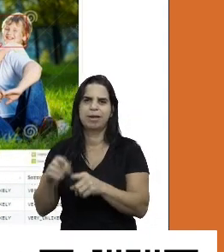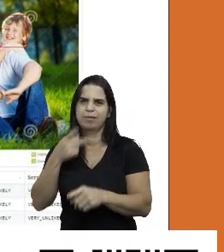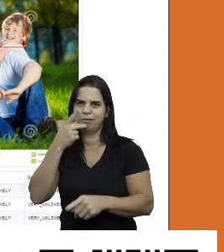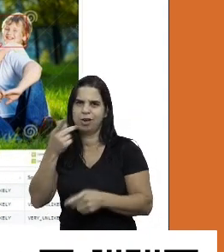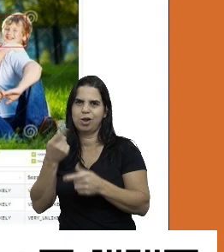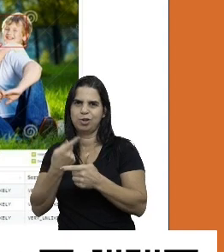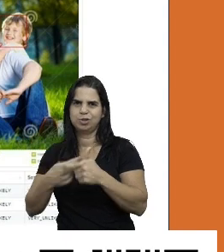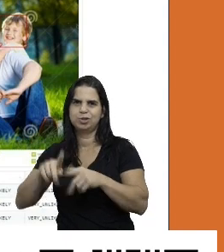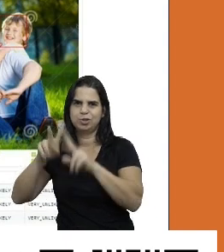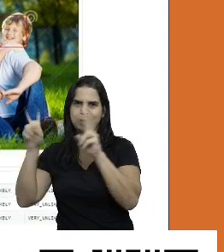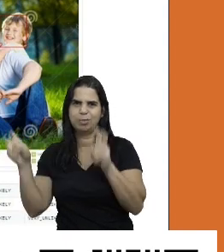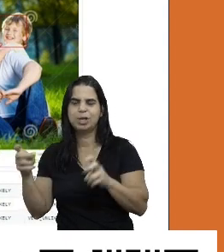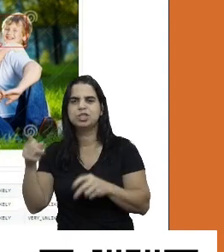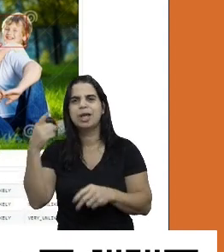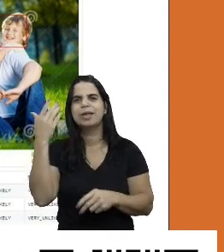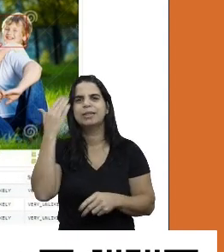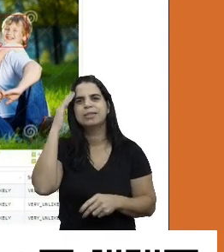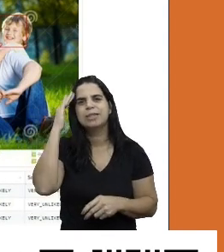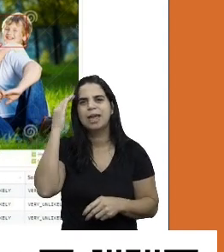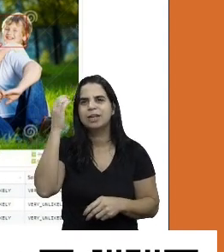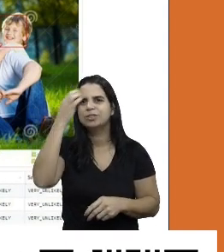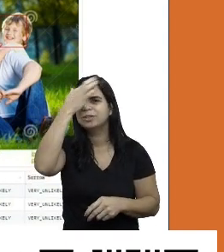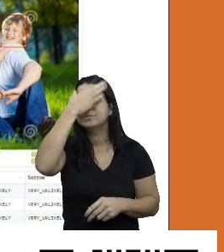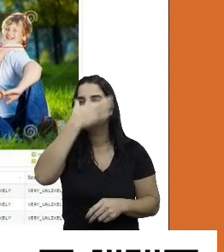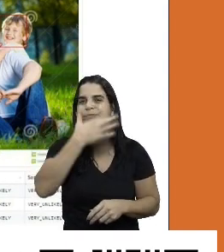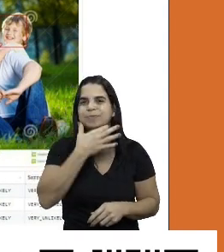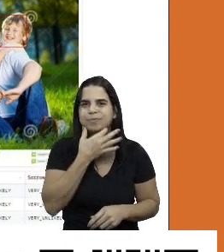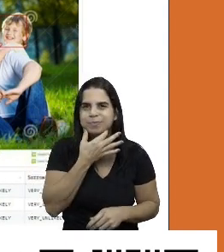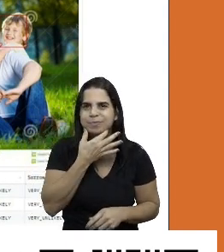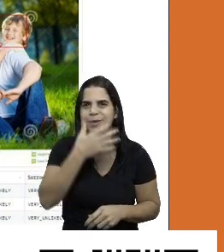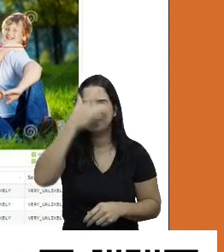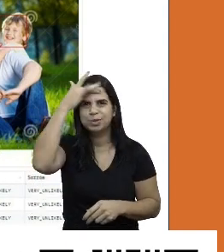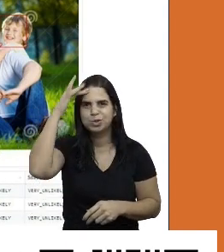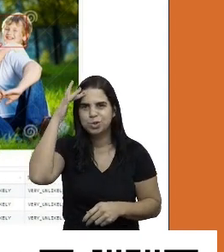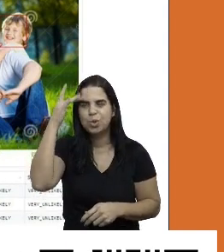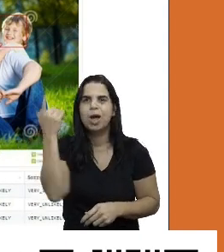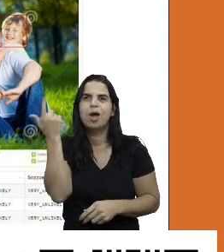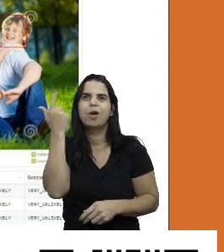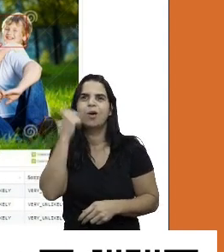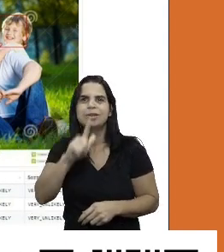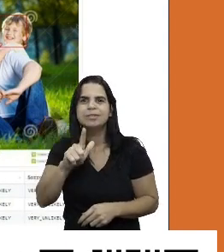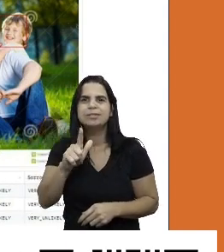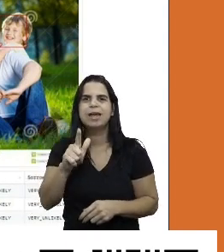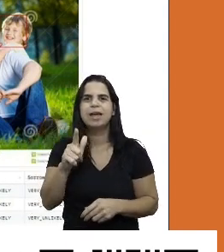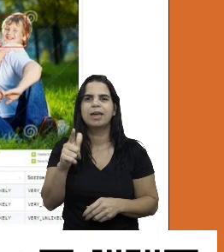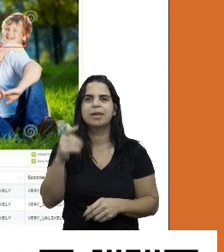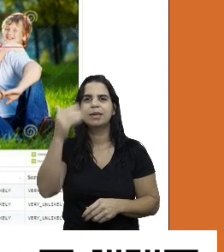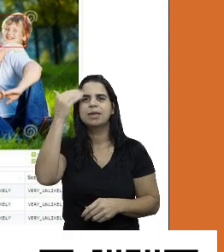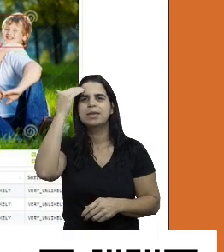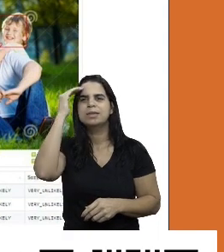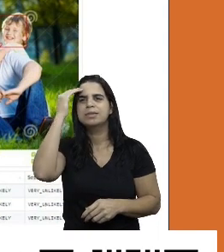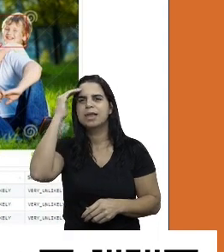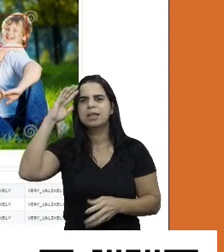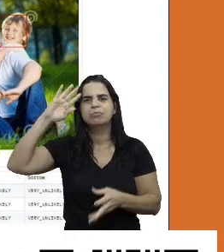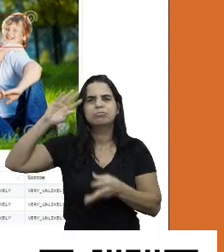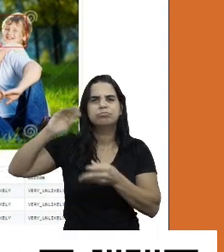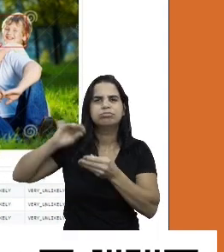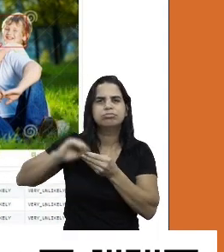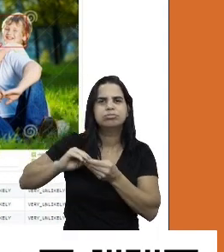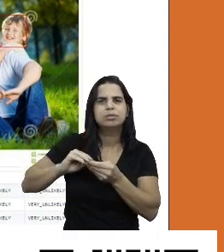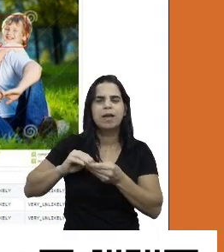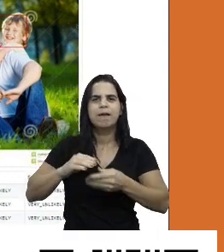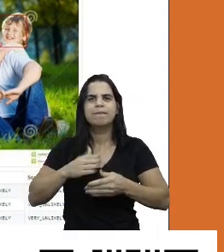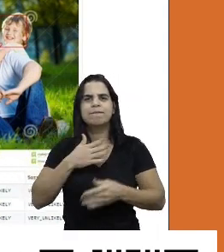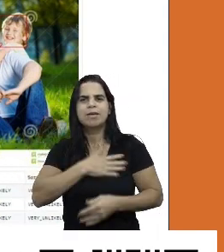entende a face das pessoas e consegue interpretar se elas estão felizes neutras ou